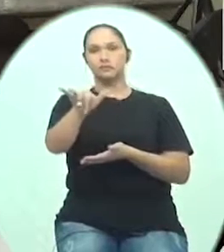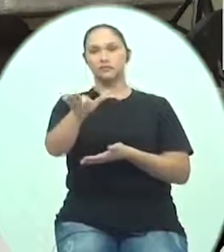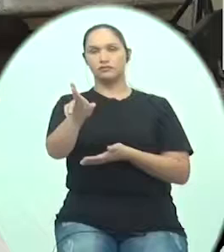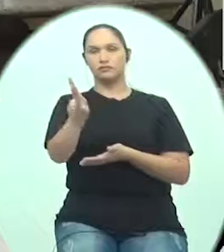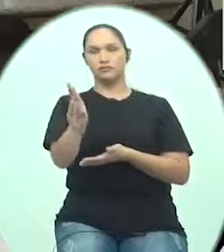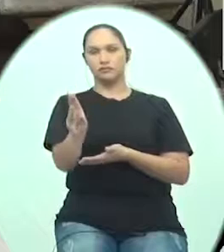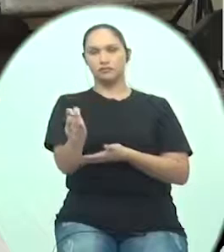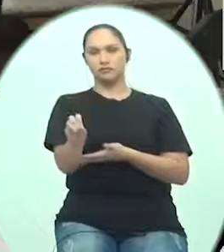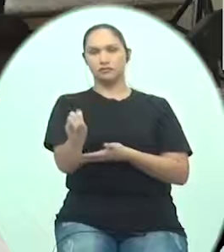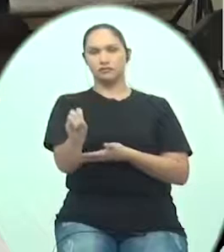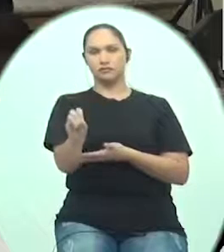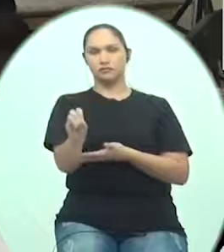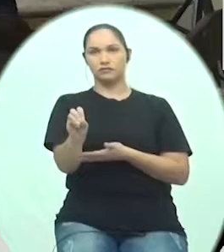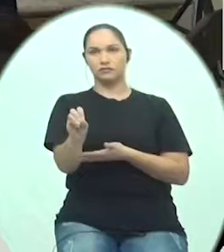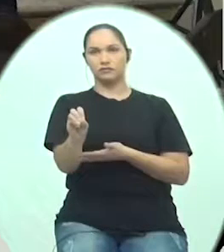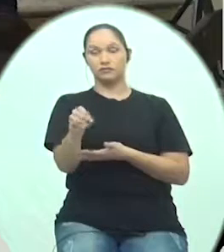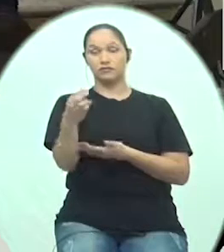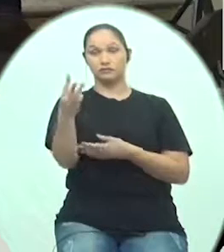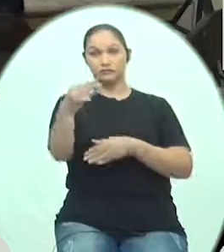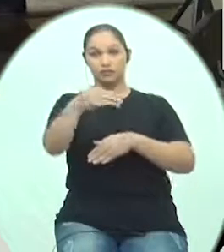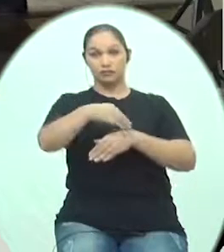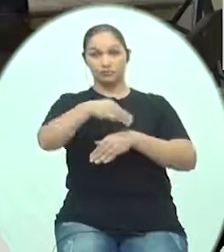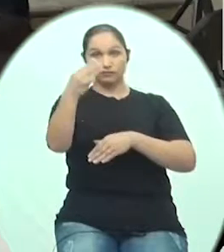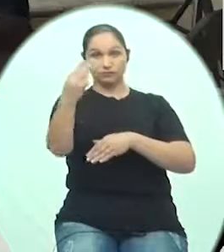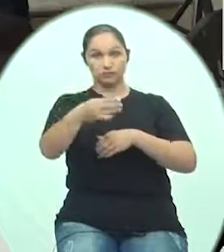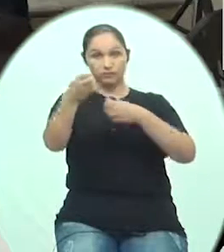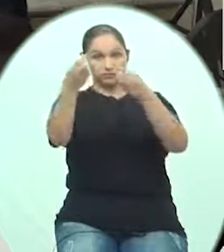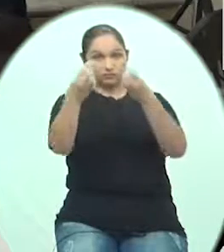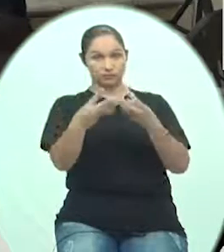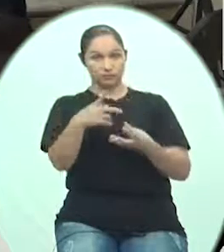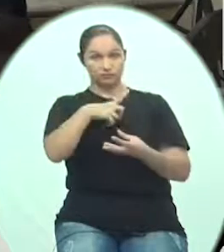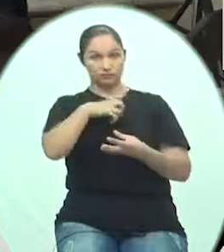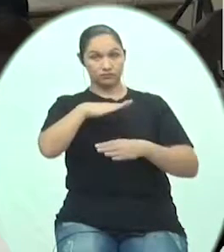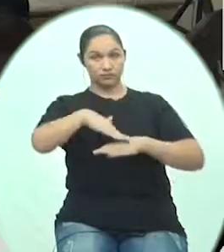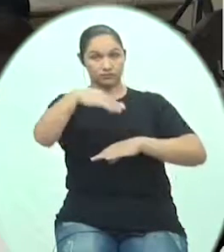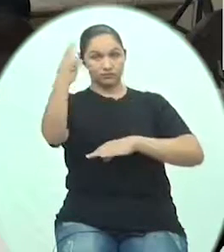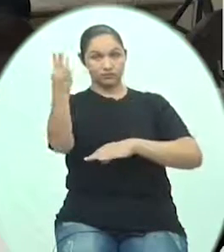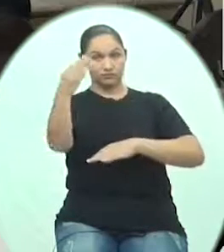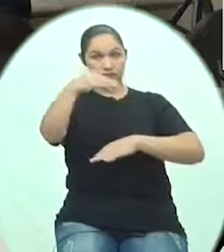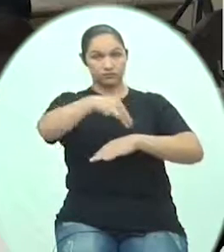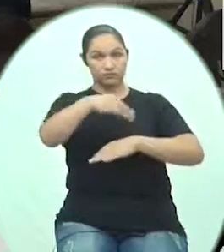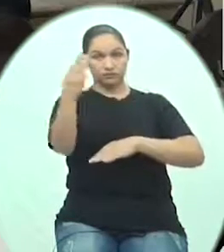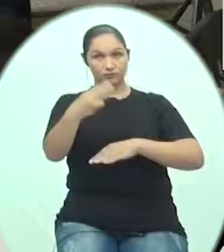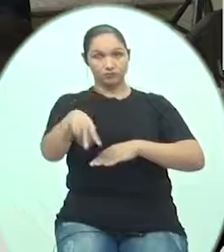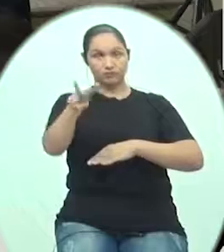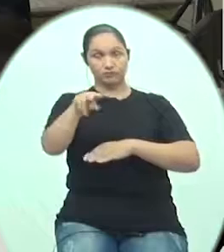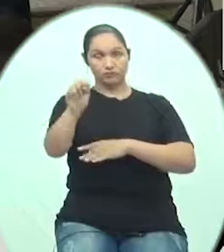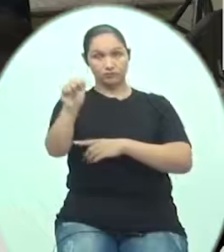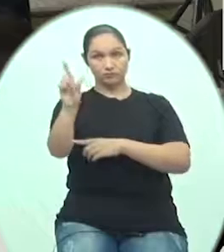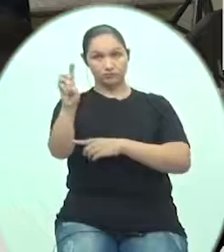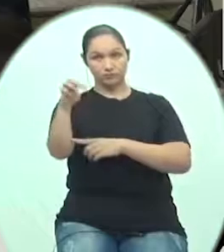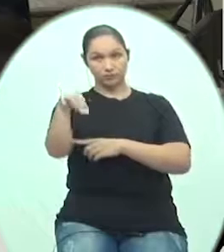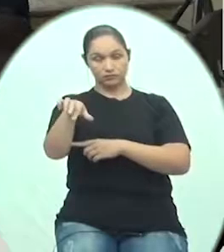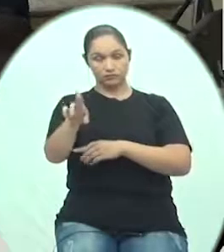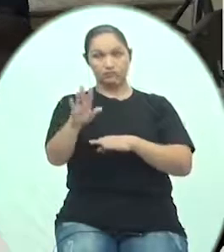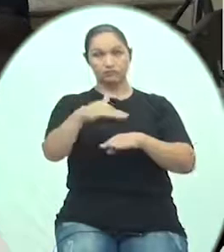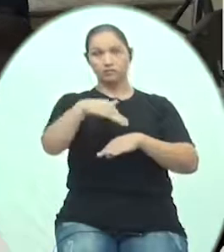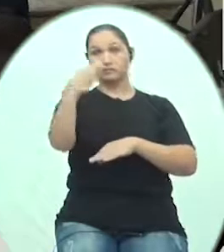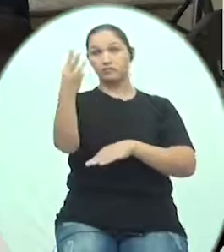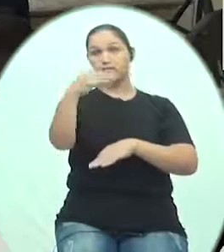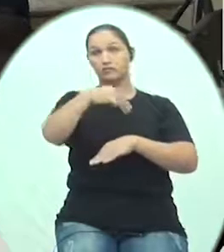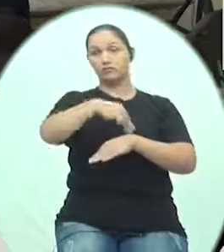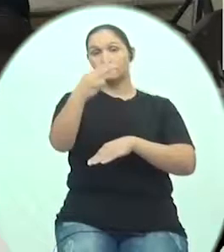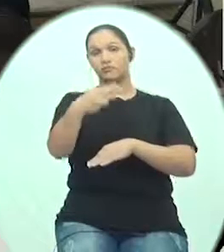Casagrande Voss excelência dispõe 3 minutos e me mais 3 minutos e me do vereador Emir e mais 3 minutos e meio do vereador